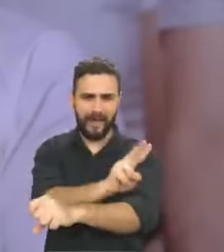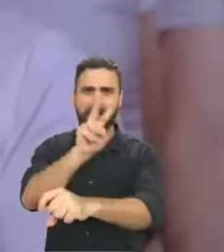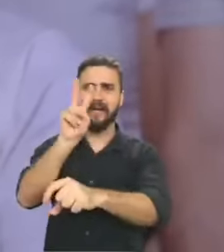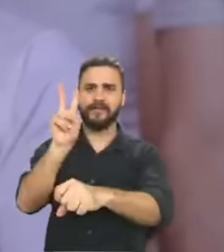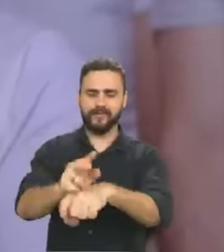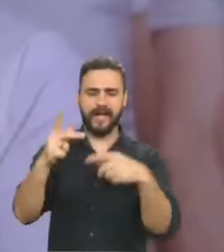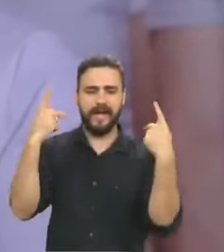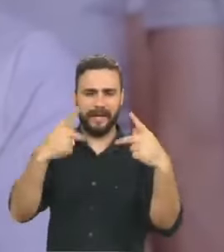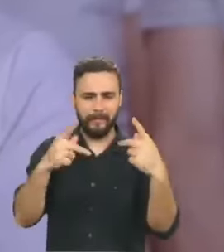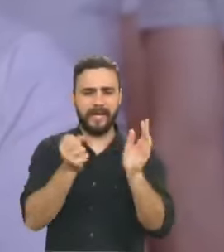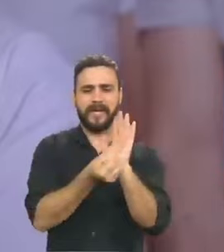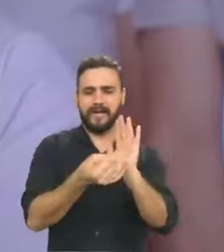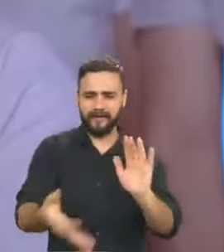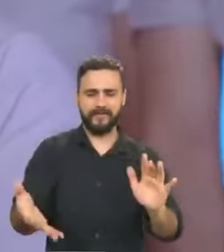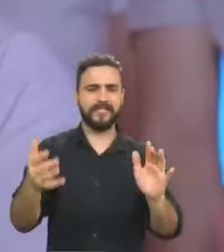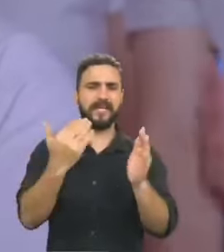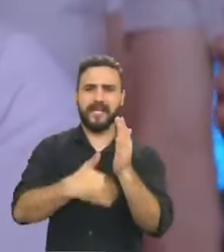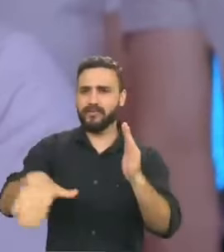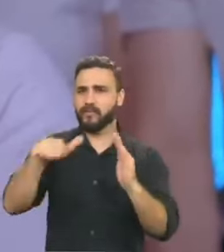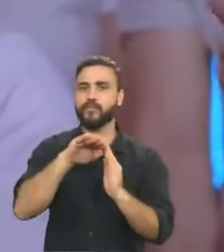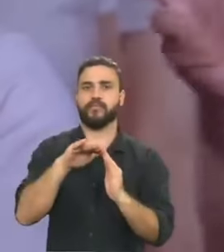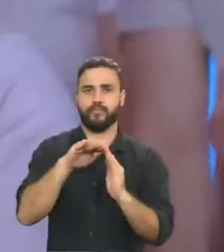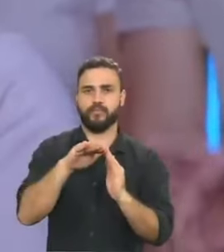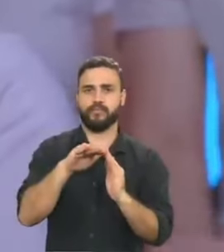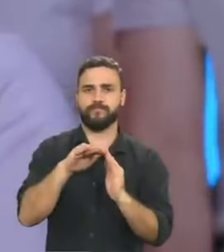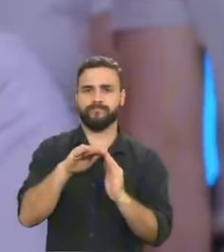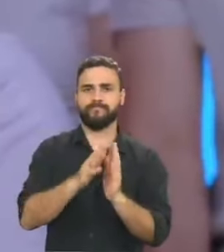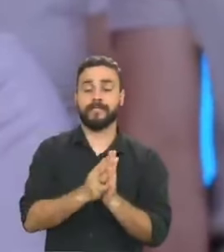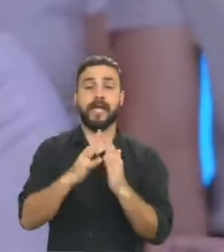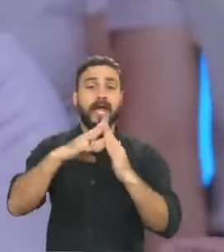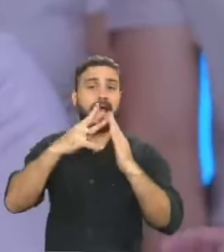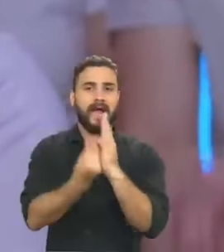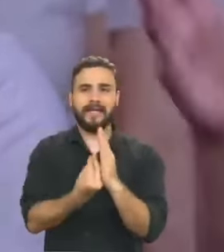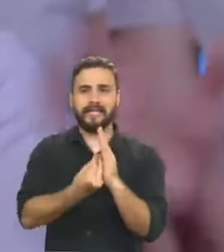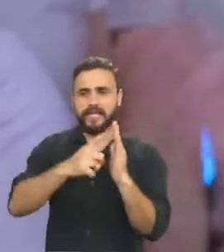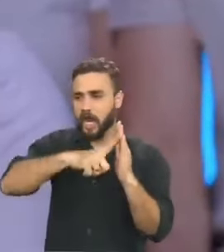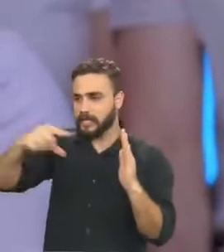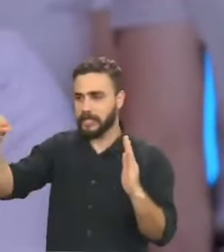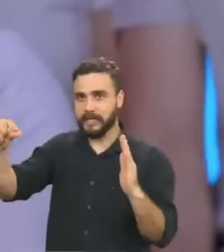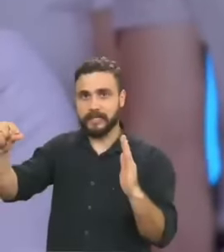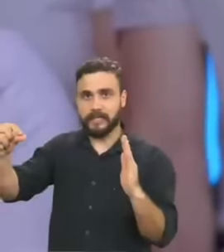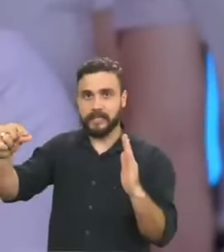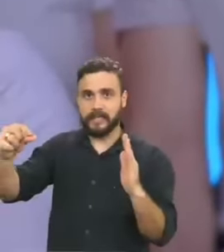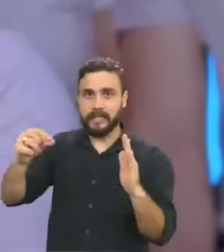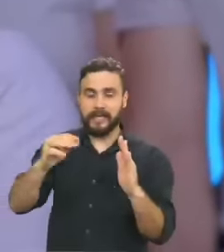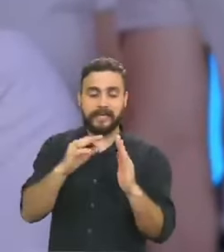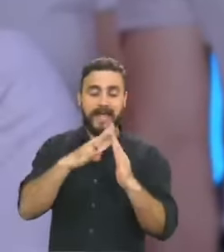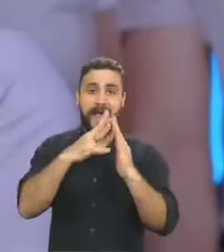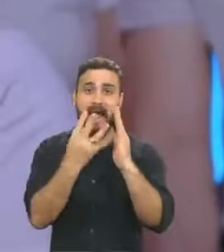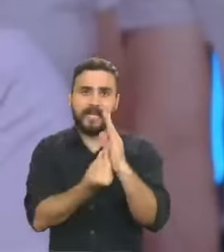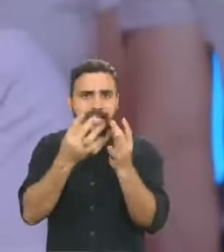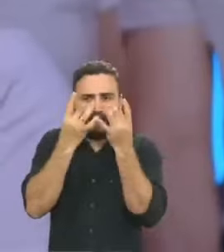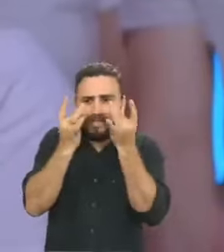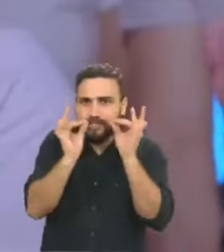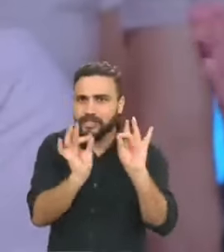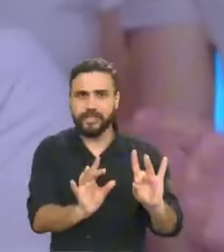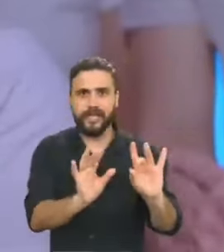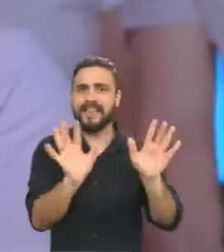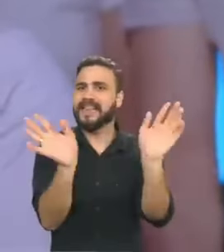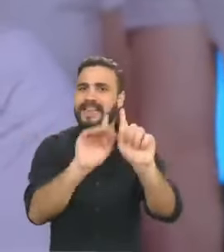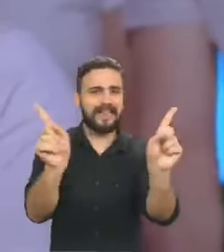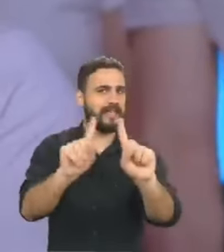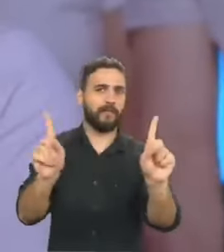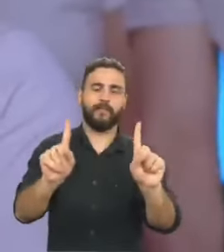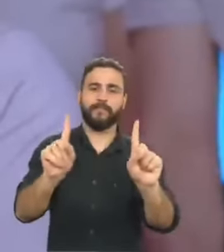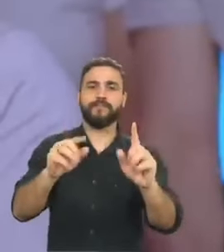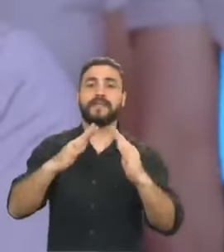sentir as suas necessidades. Então, a igreja não pode fugir disso. Terceirizar é um erro. Terceirizar